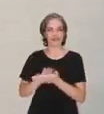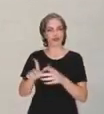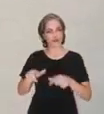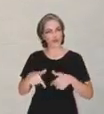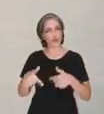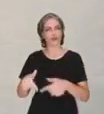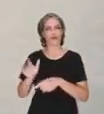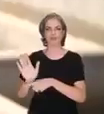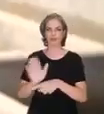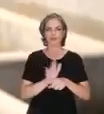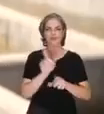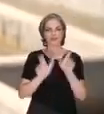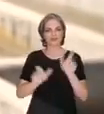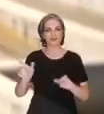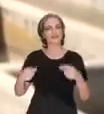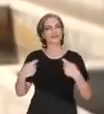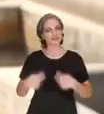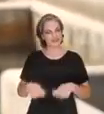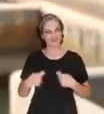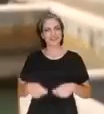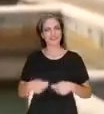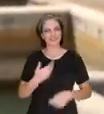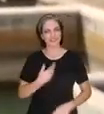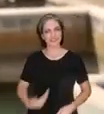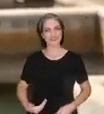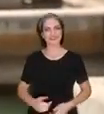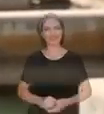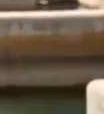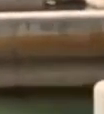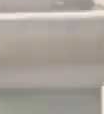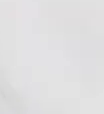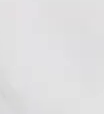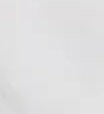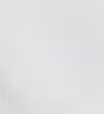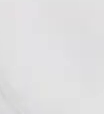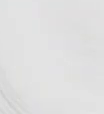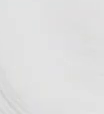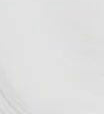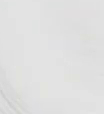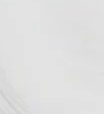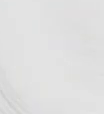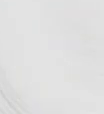de investir em quem realmente precisa da atividade do governo federal.